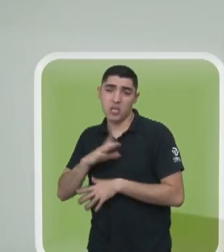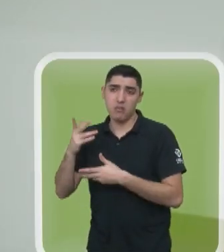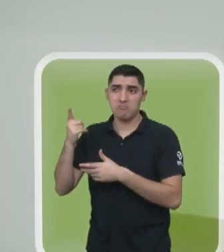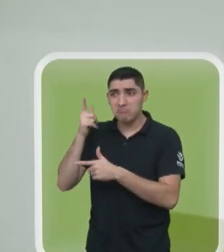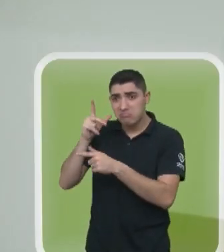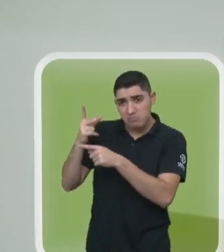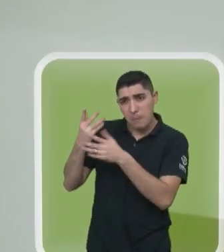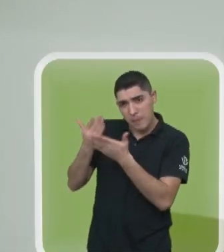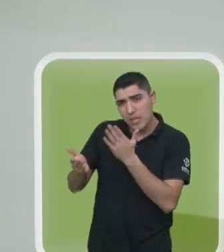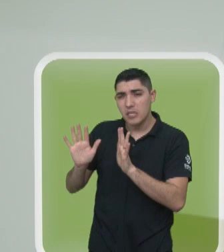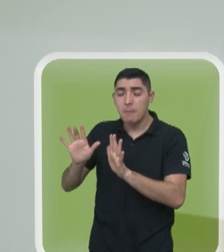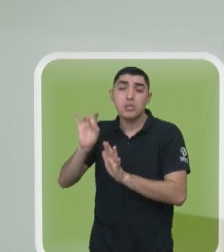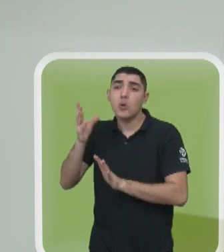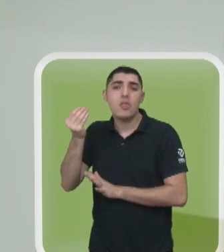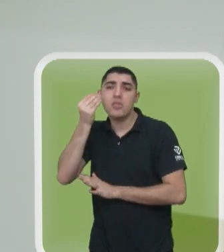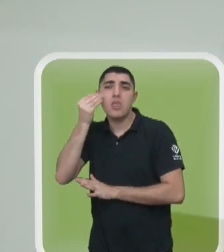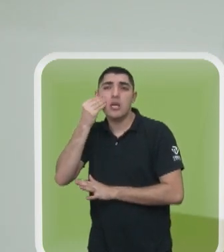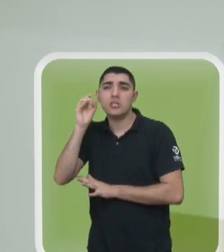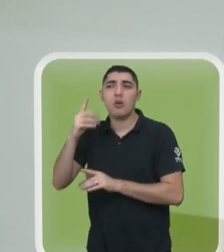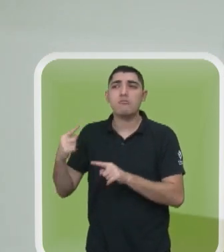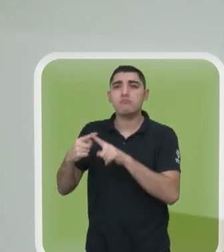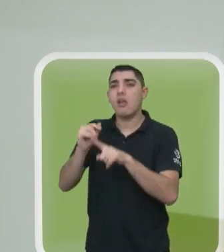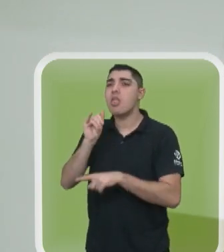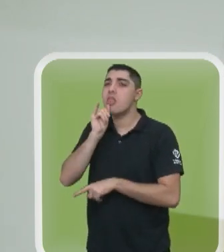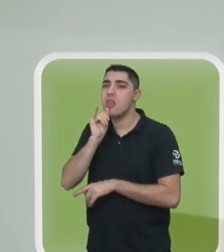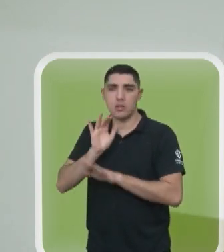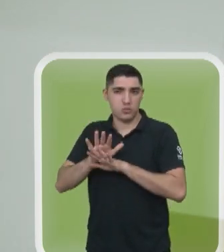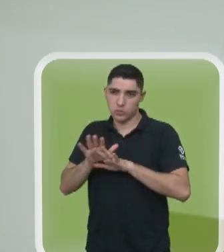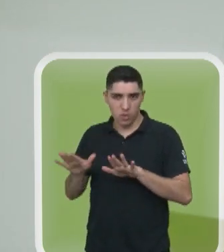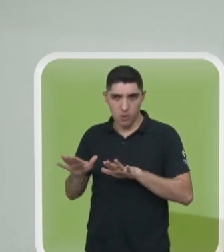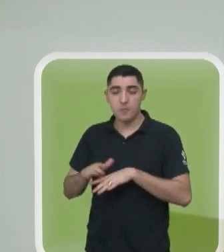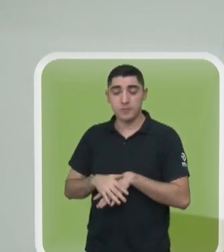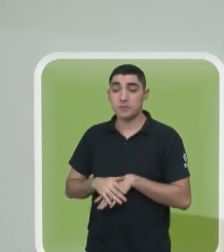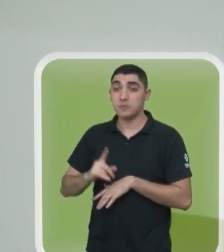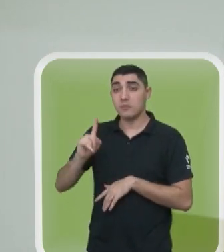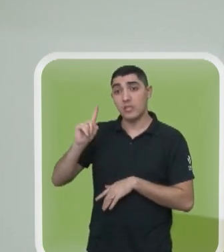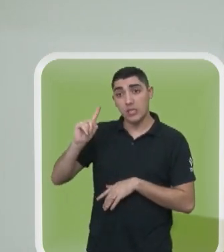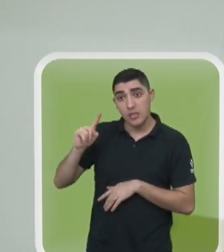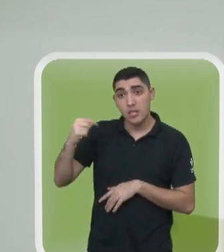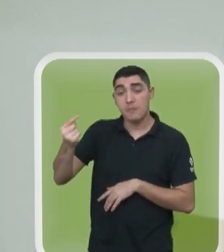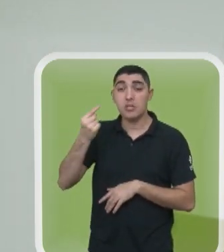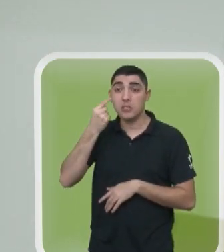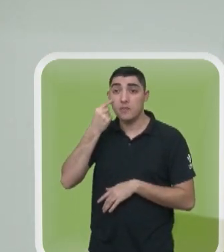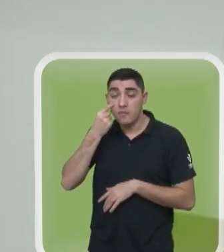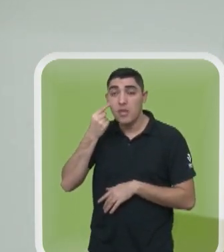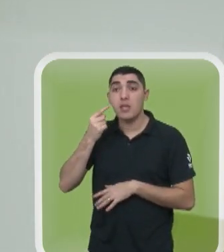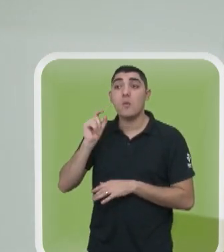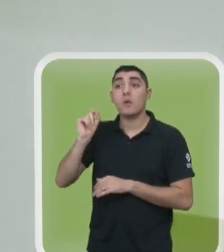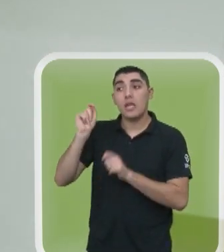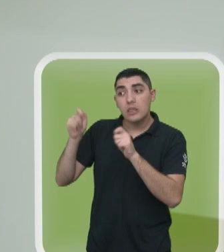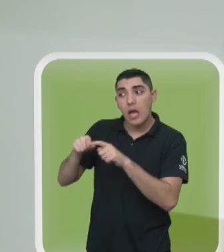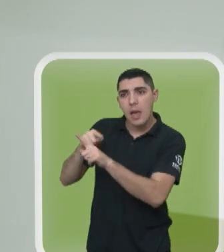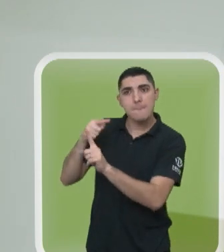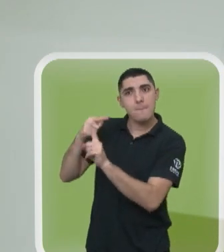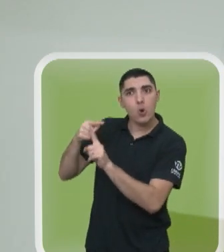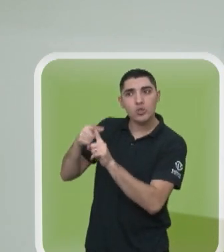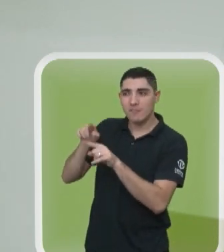serve como teste, né, um amistoso. Então, vai ver os resultados, né, o que de positivo dá para tirar